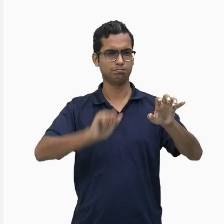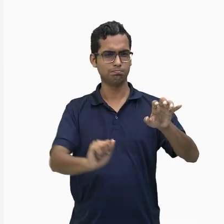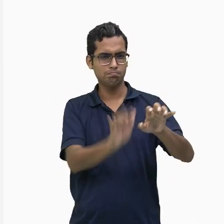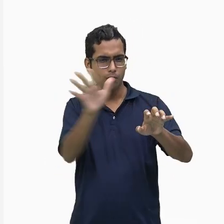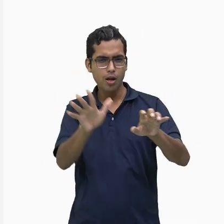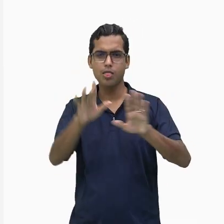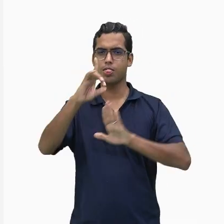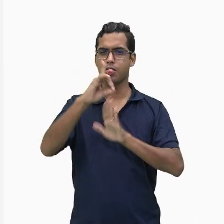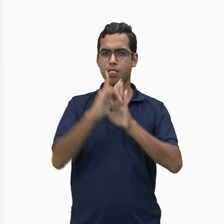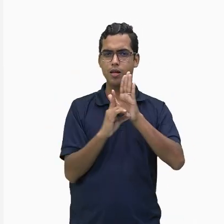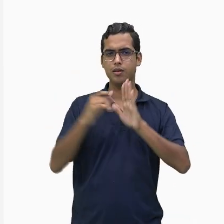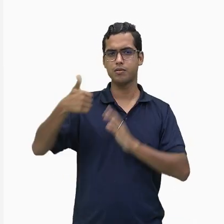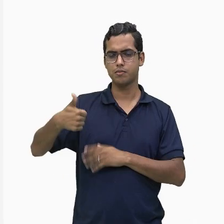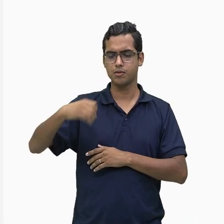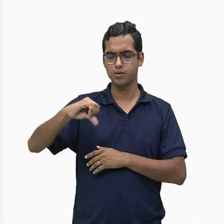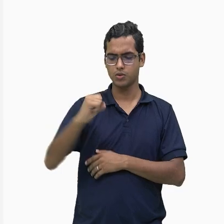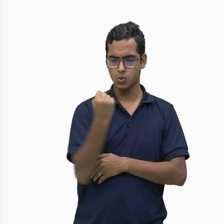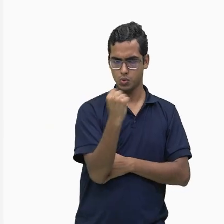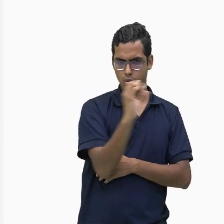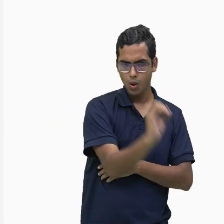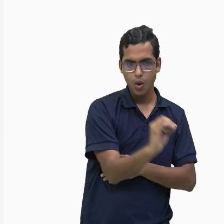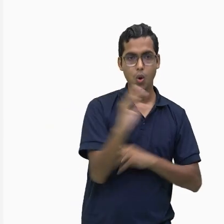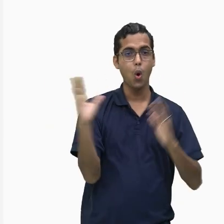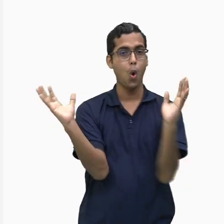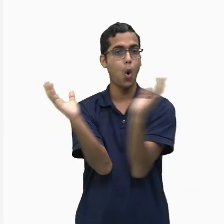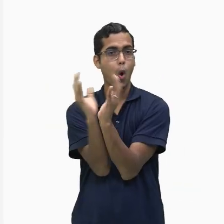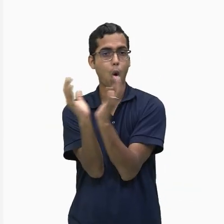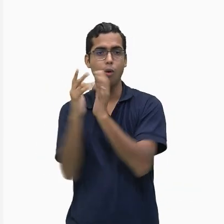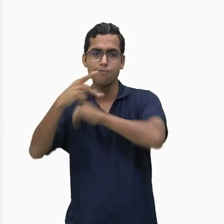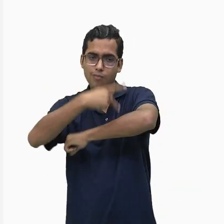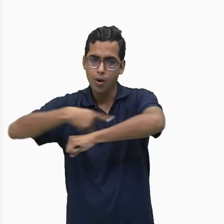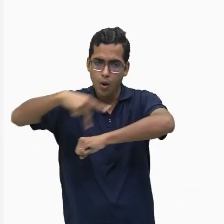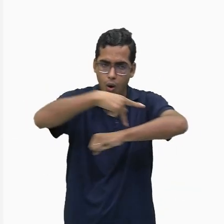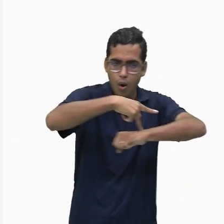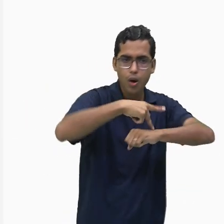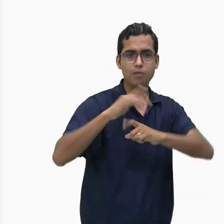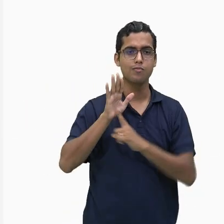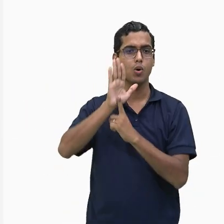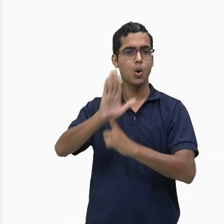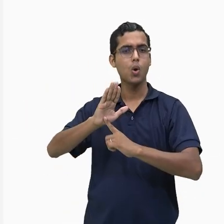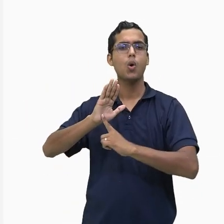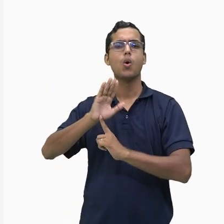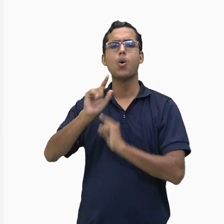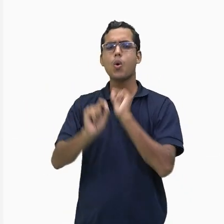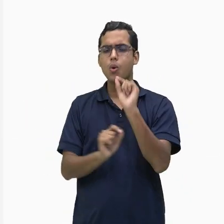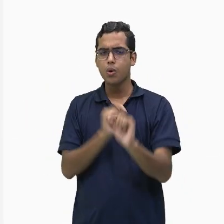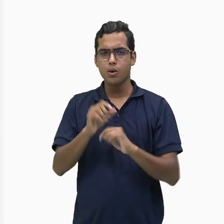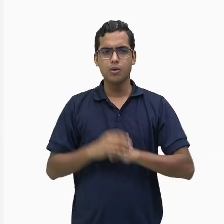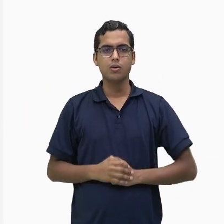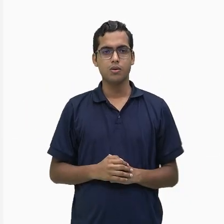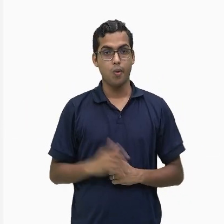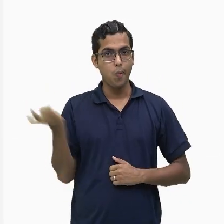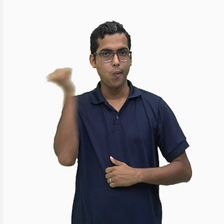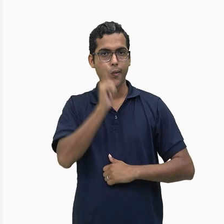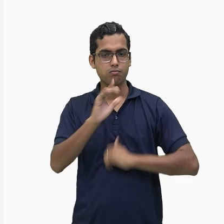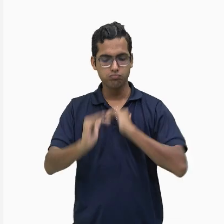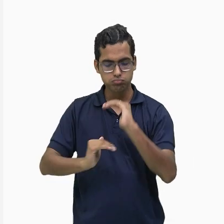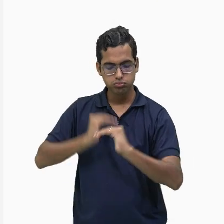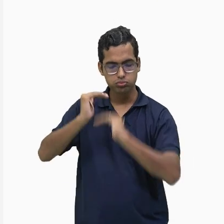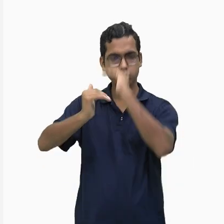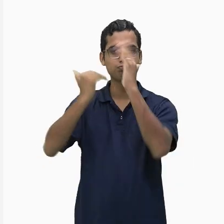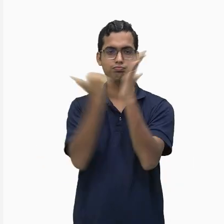de 1980, vai ser um grupo de países que apresentaram grande